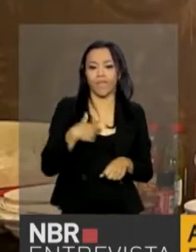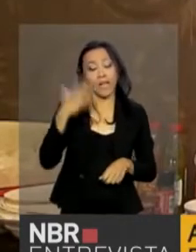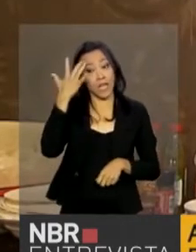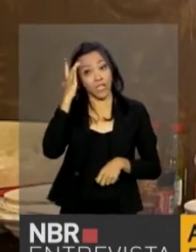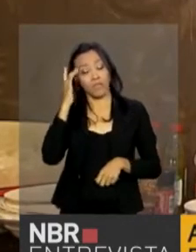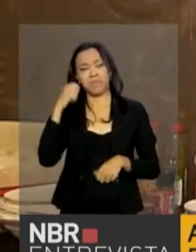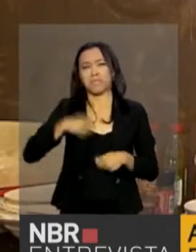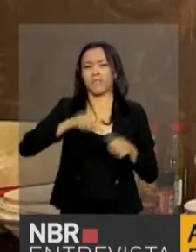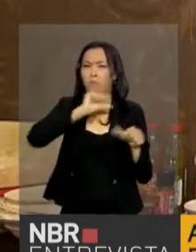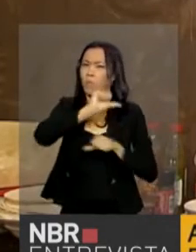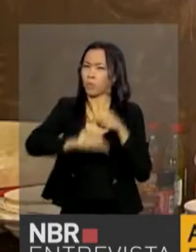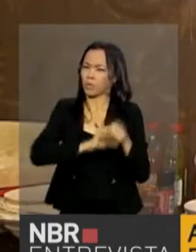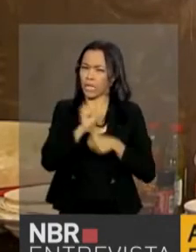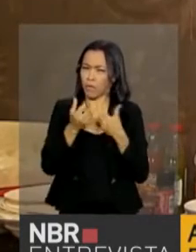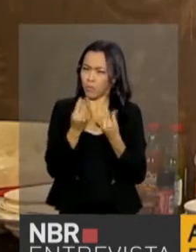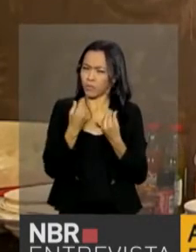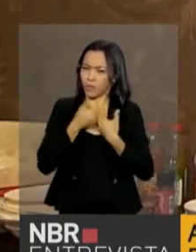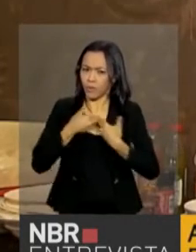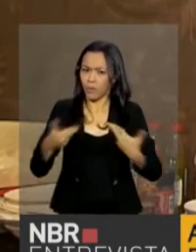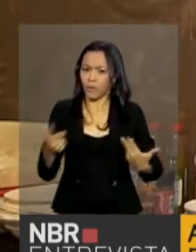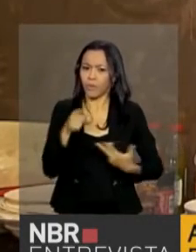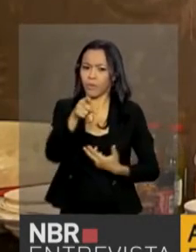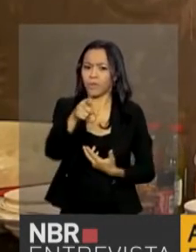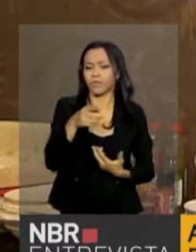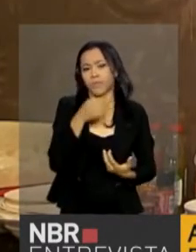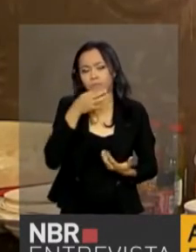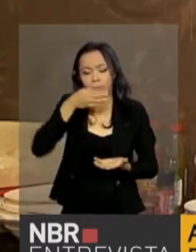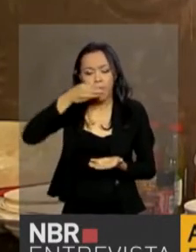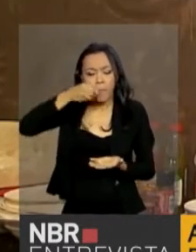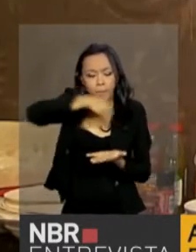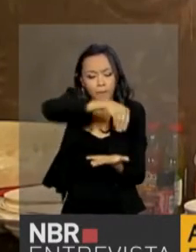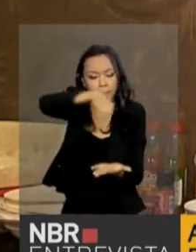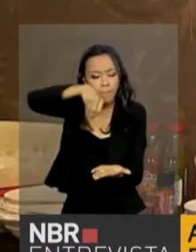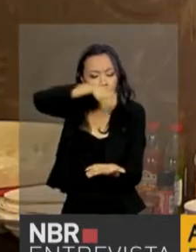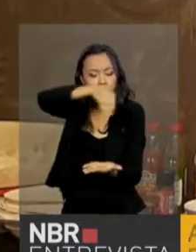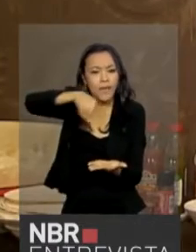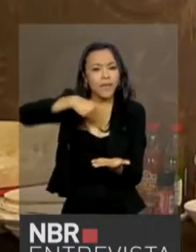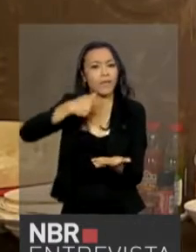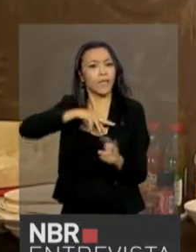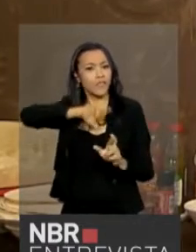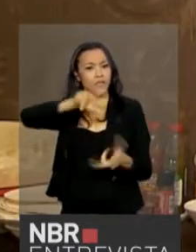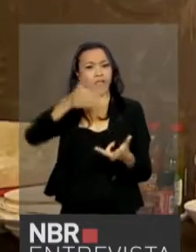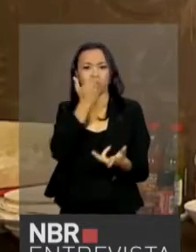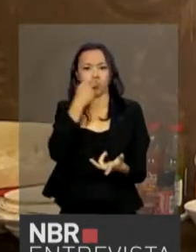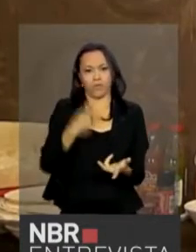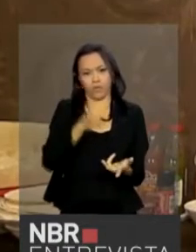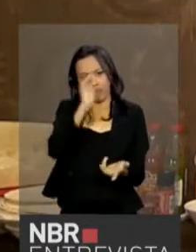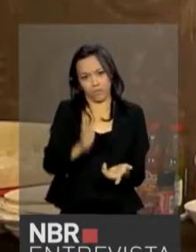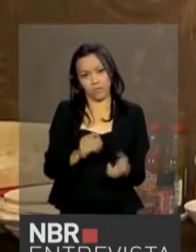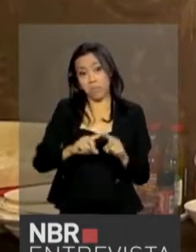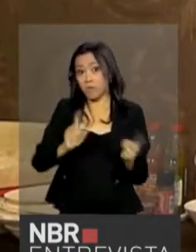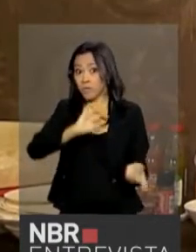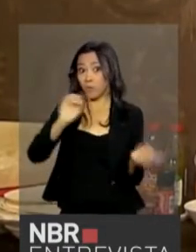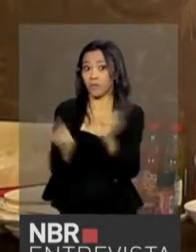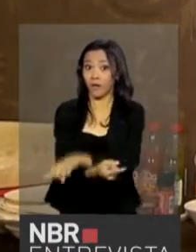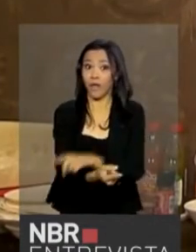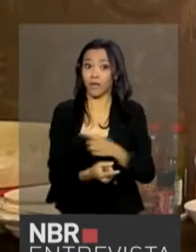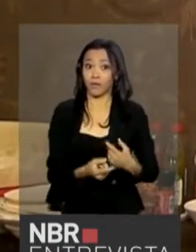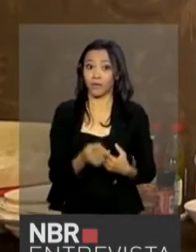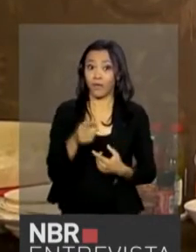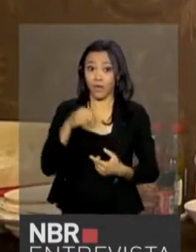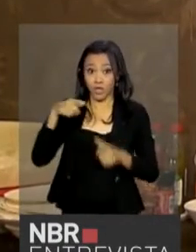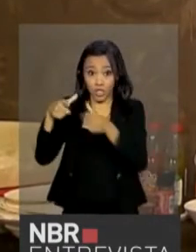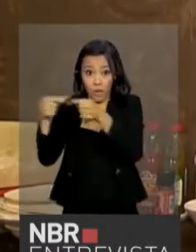como diminuir vários temperos que nosso gosto muito acentuada mas não foi o contrário os